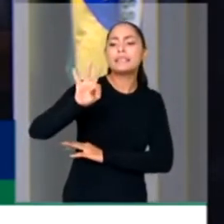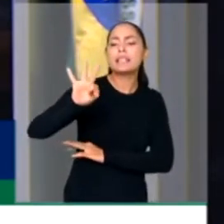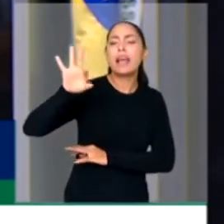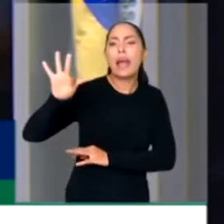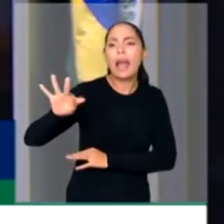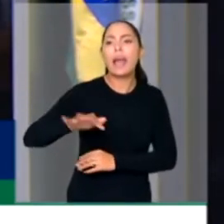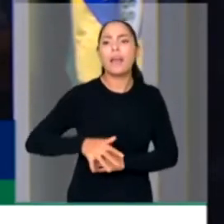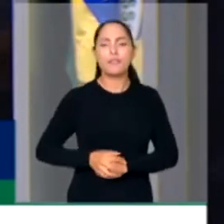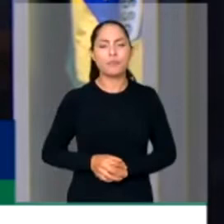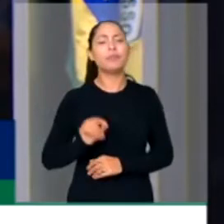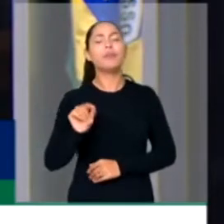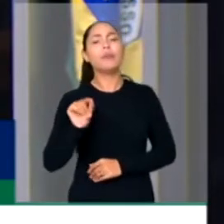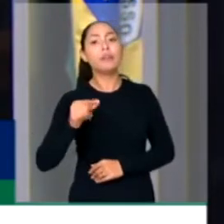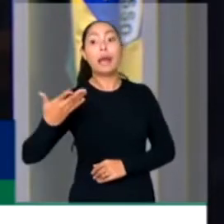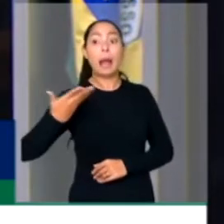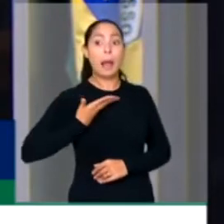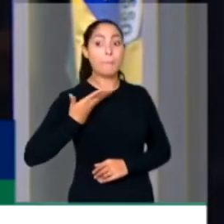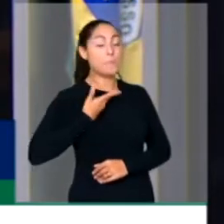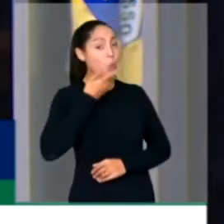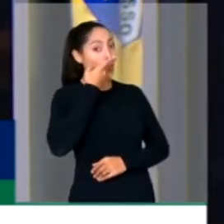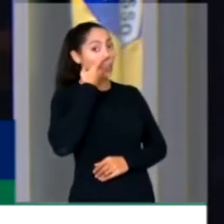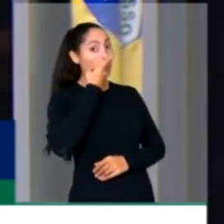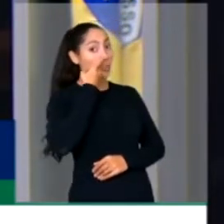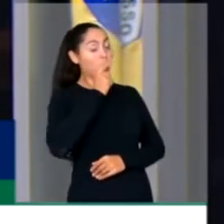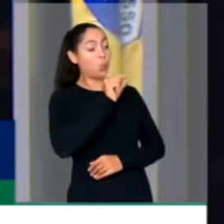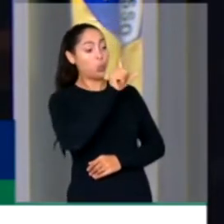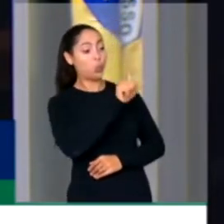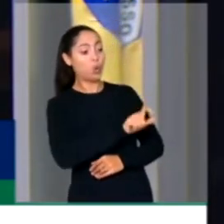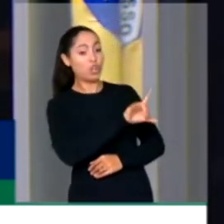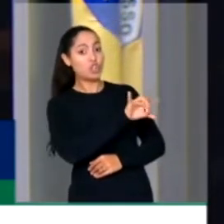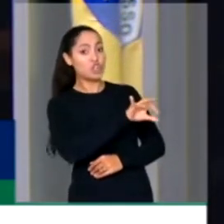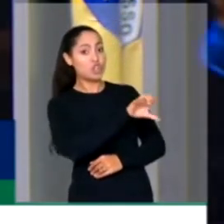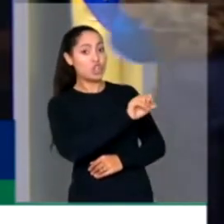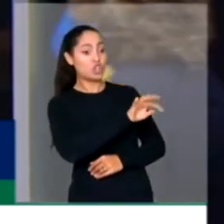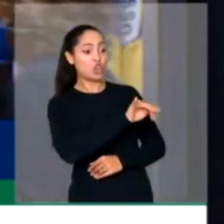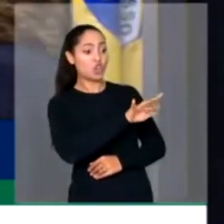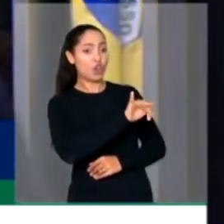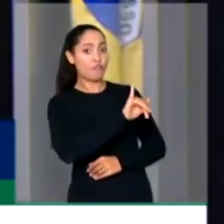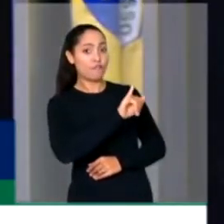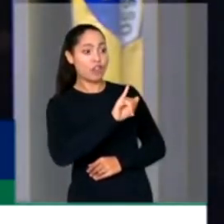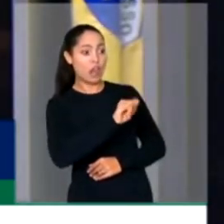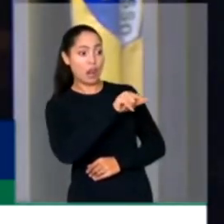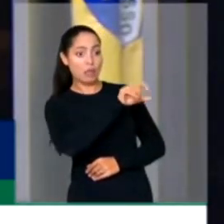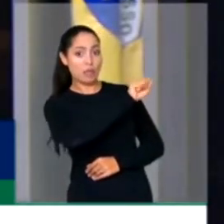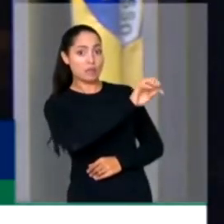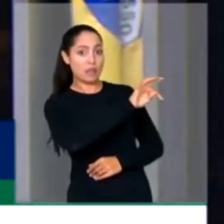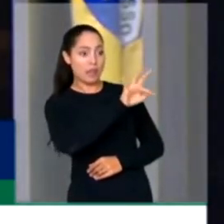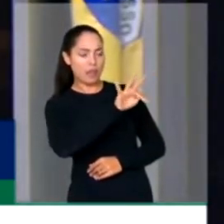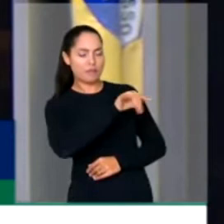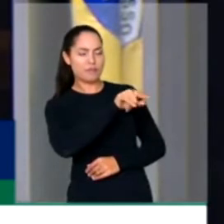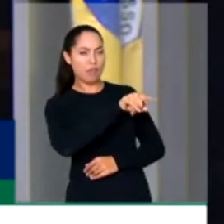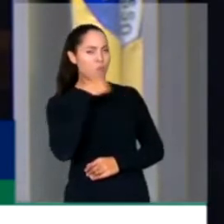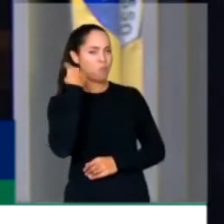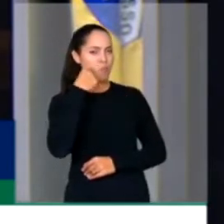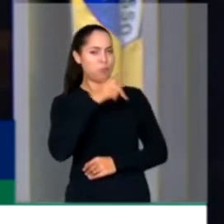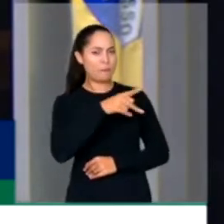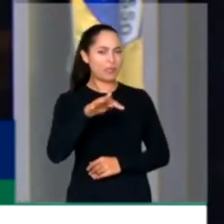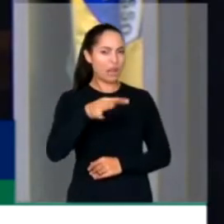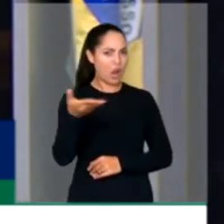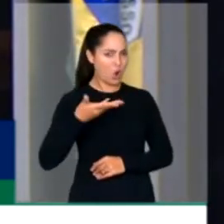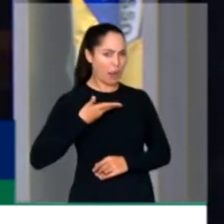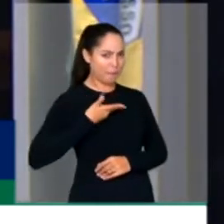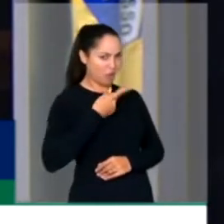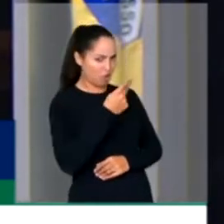íntimo de Dias Toffoli, que ele, deputado Jair Bolsonaro, chamava de advogado do PT, hoje chama de